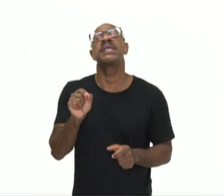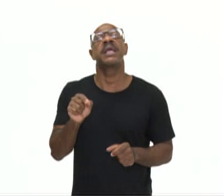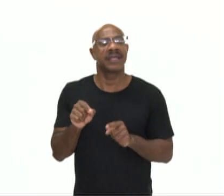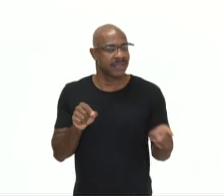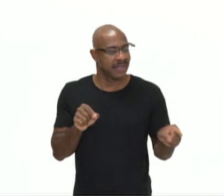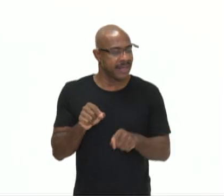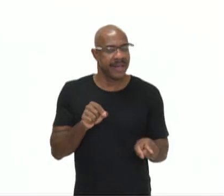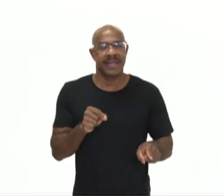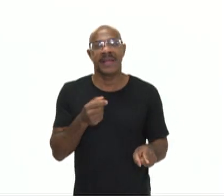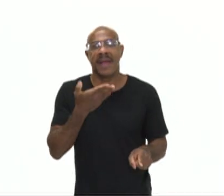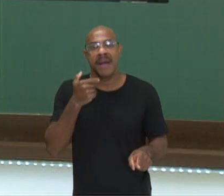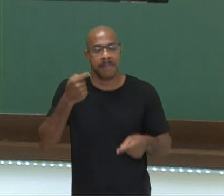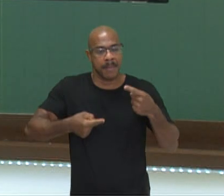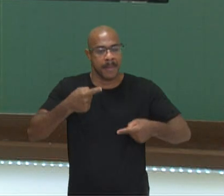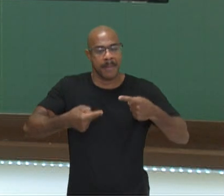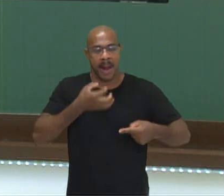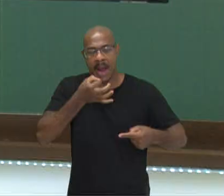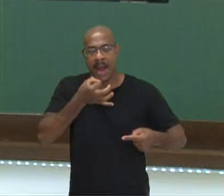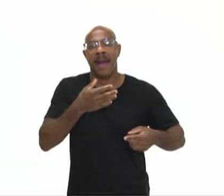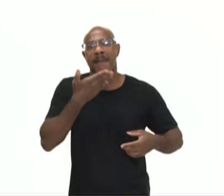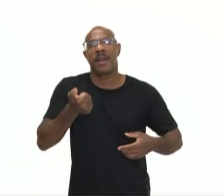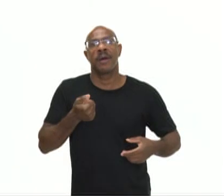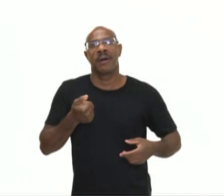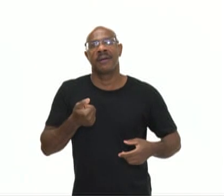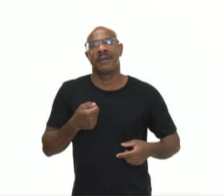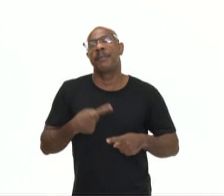melhor e por quê? Responda.